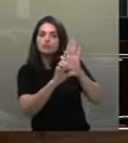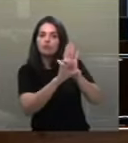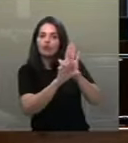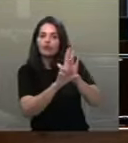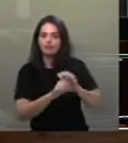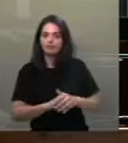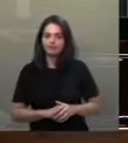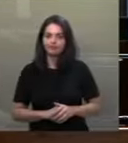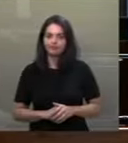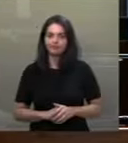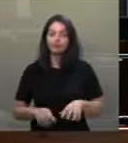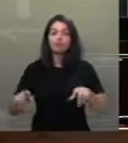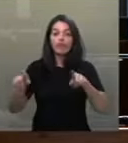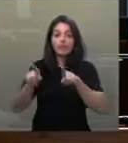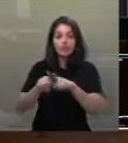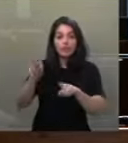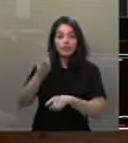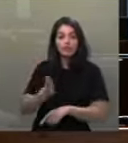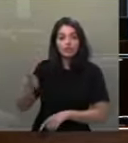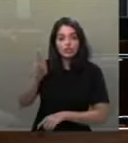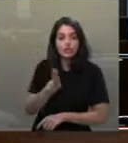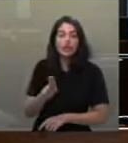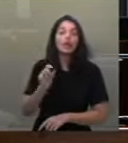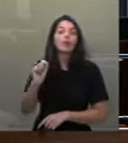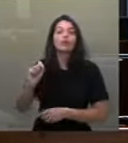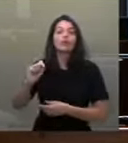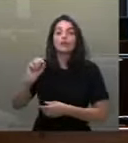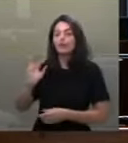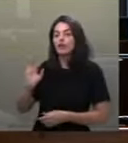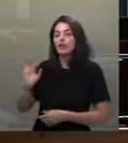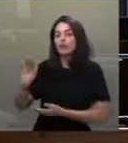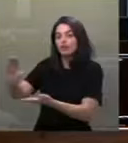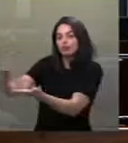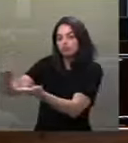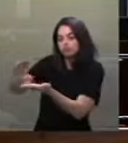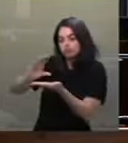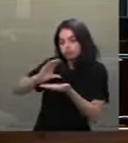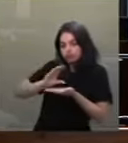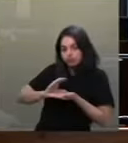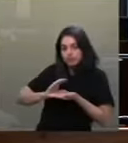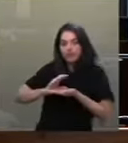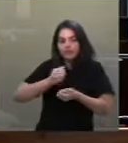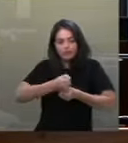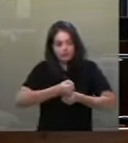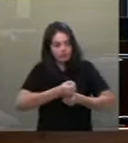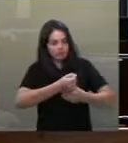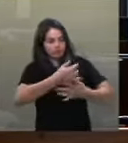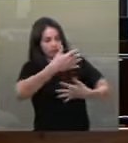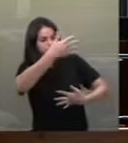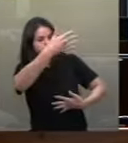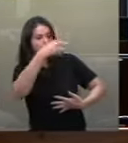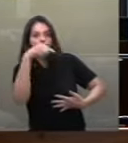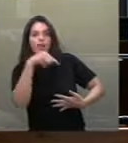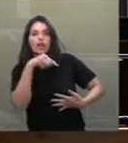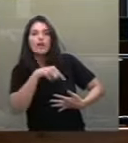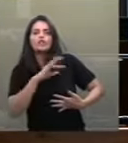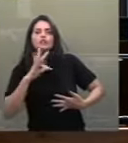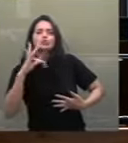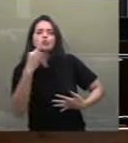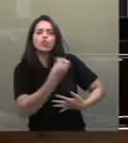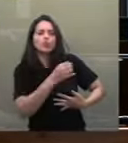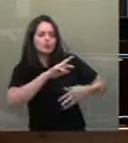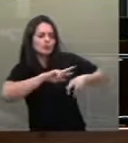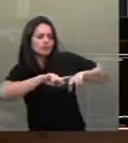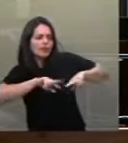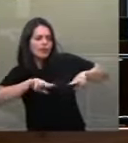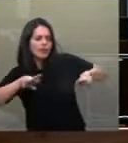bem como utilizar como fontes de receita um cardápio à disposição do gestor público, todos derivados